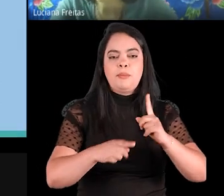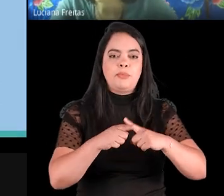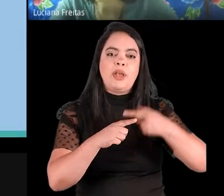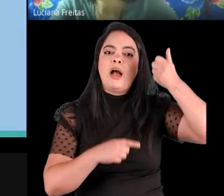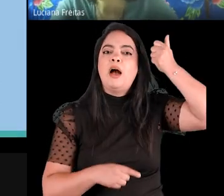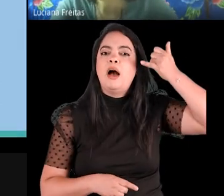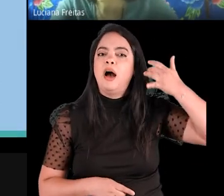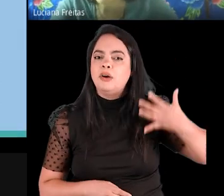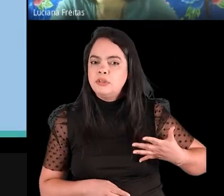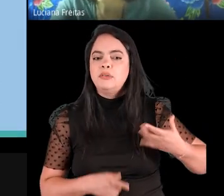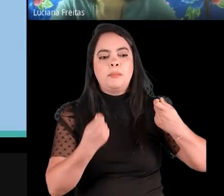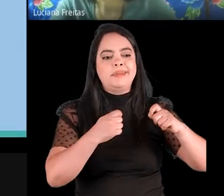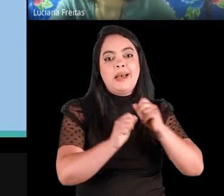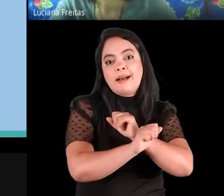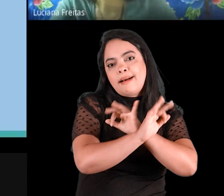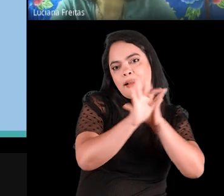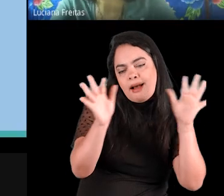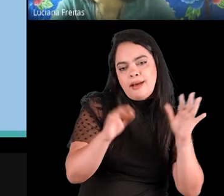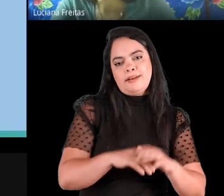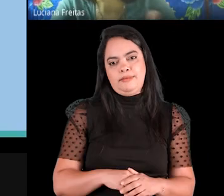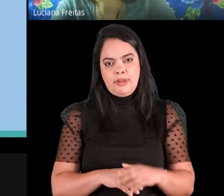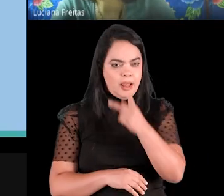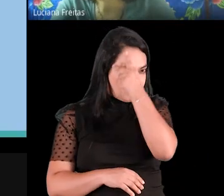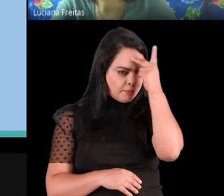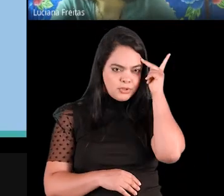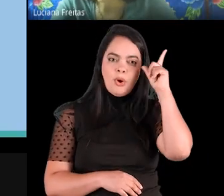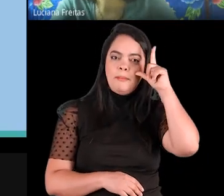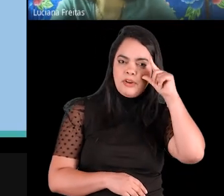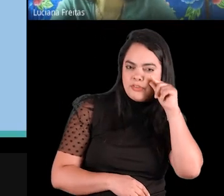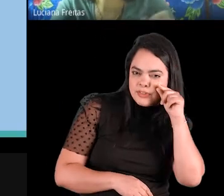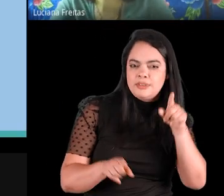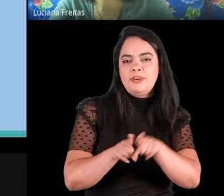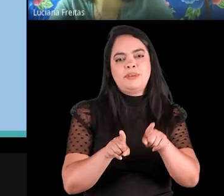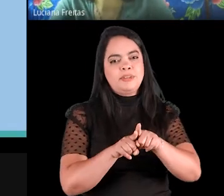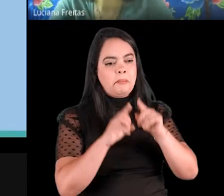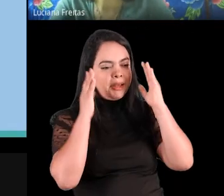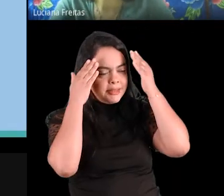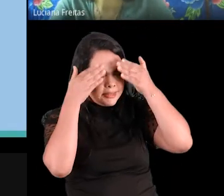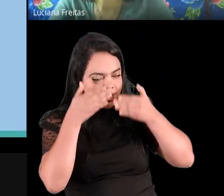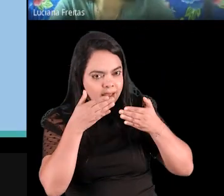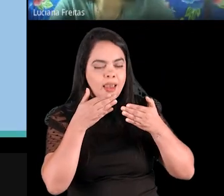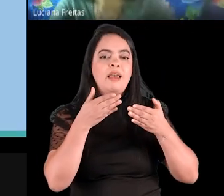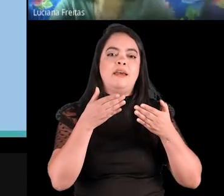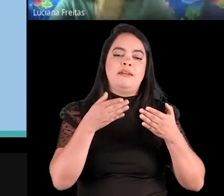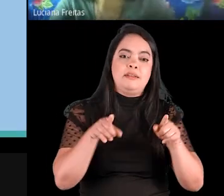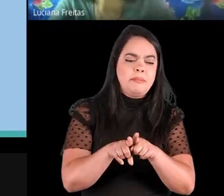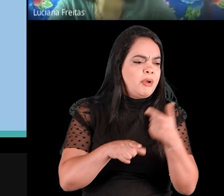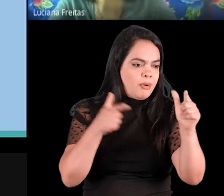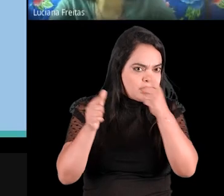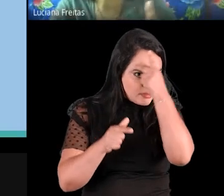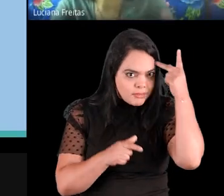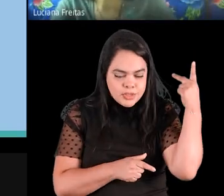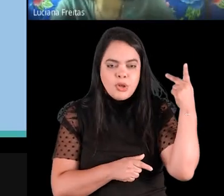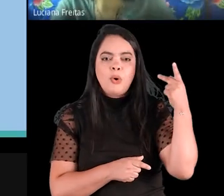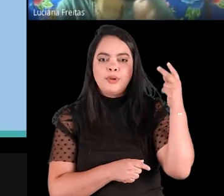com baixa visão e cegueira. Ela contempla todos, né? Por isso que a gente trouxe imagem. Quando a gente fala da acessibilidade,